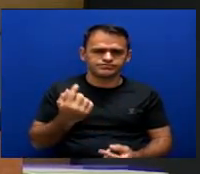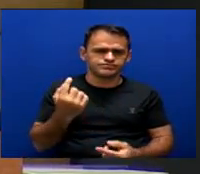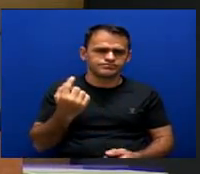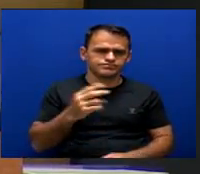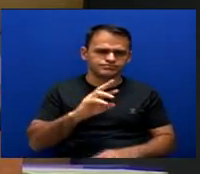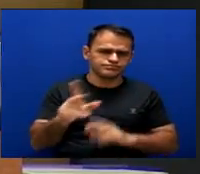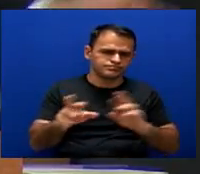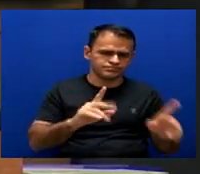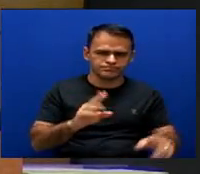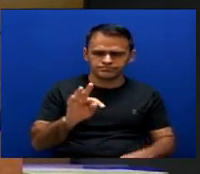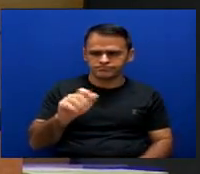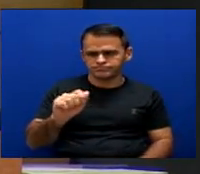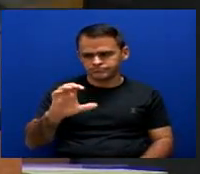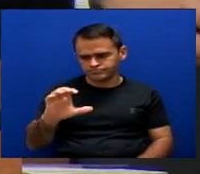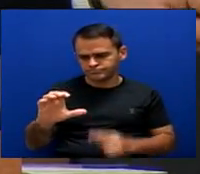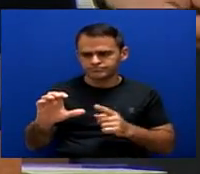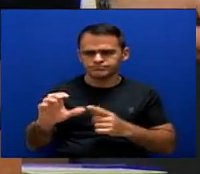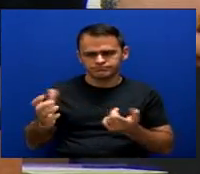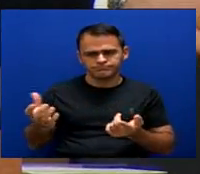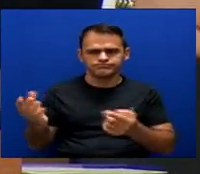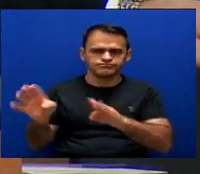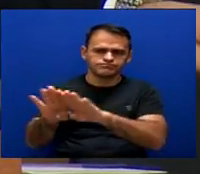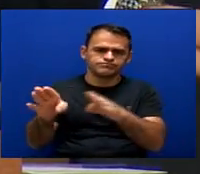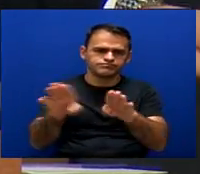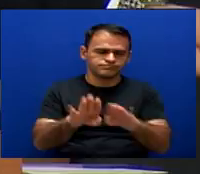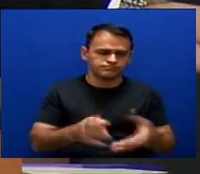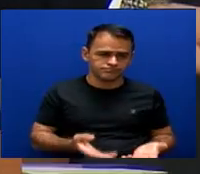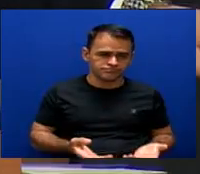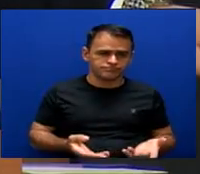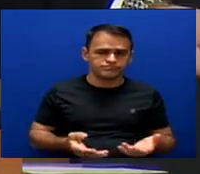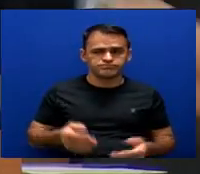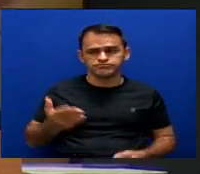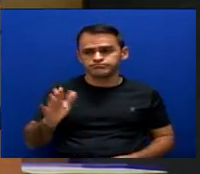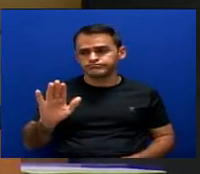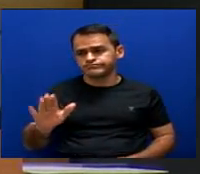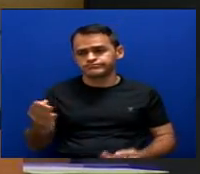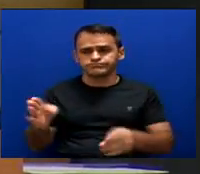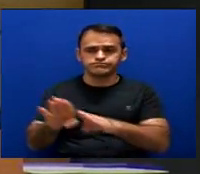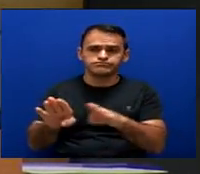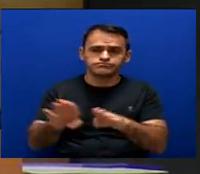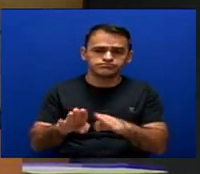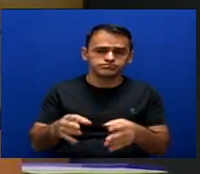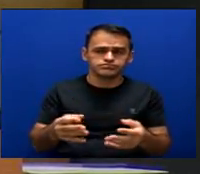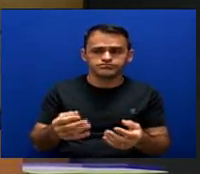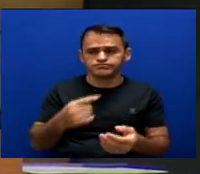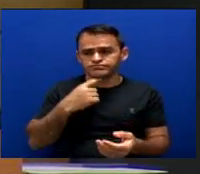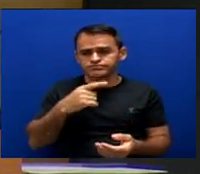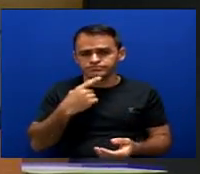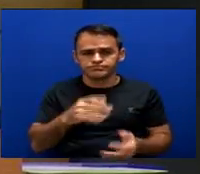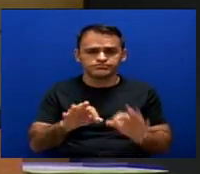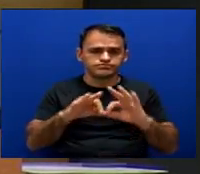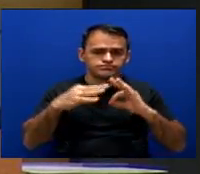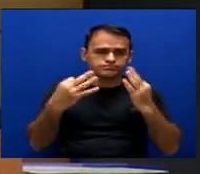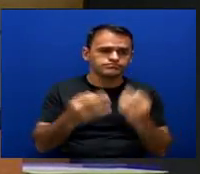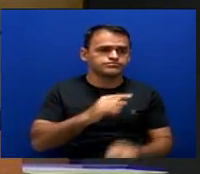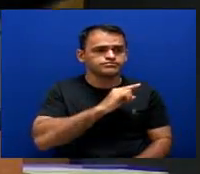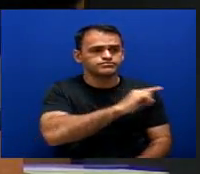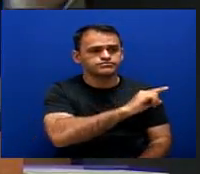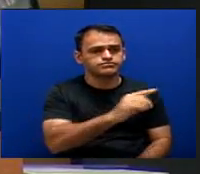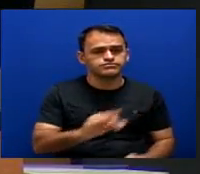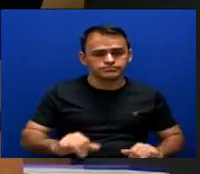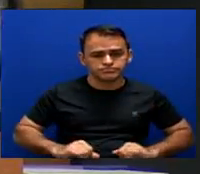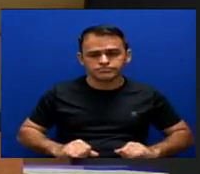fechamento do hospital mas já há entendimento que não dá pra ter orçamento próprio fazer com as suas famílias que sofrem em casa então é